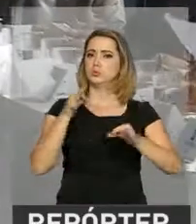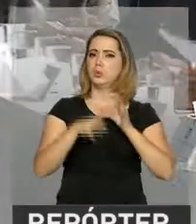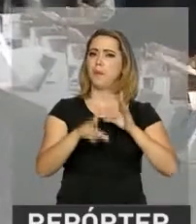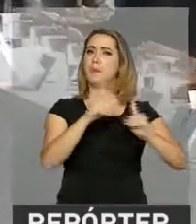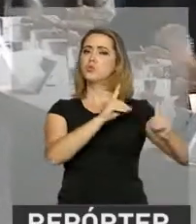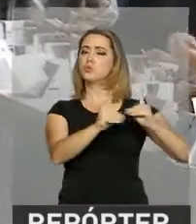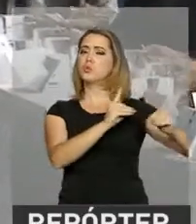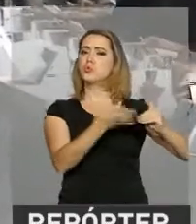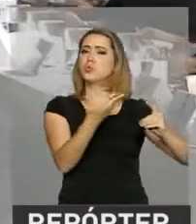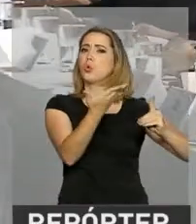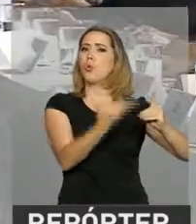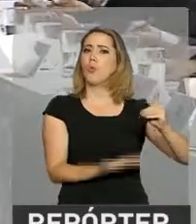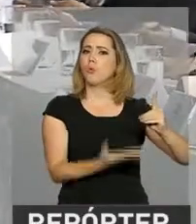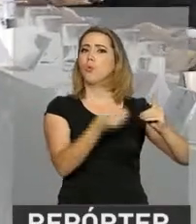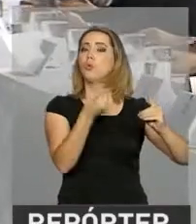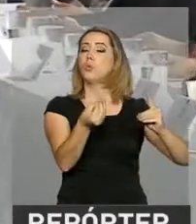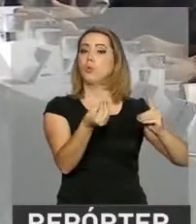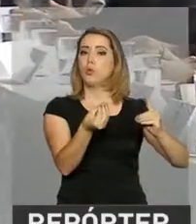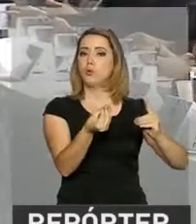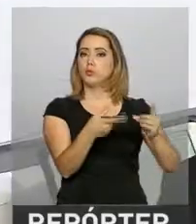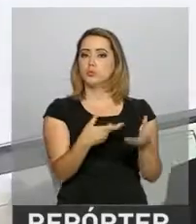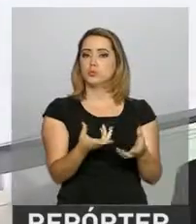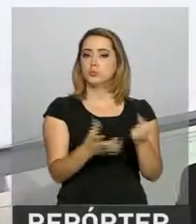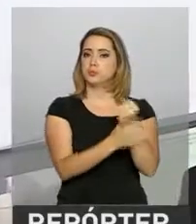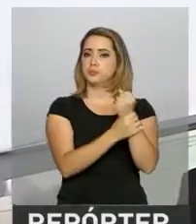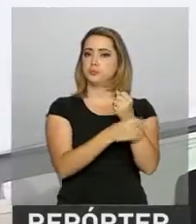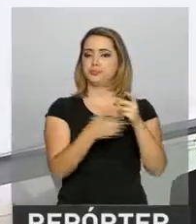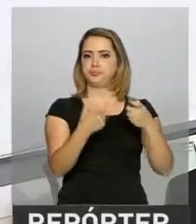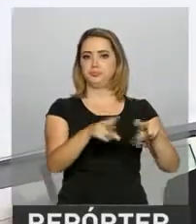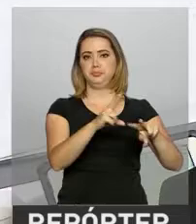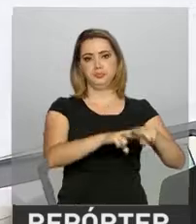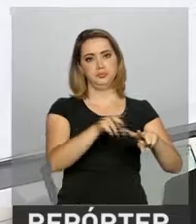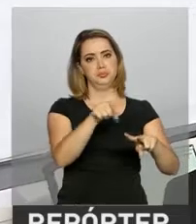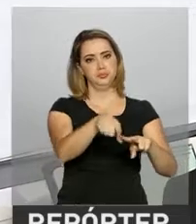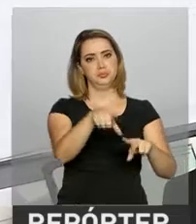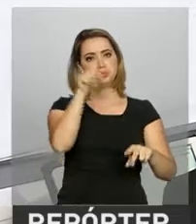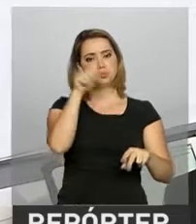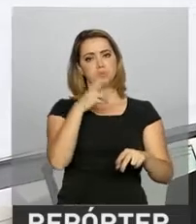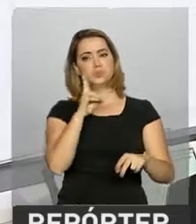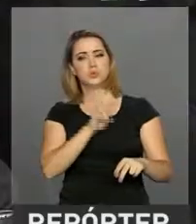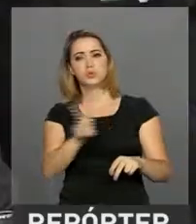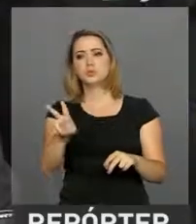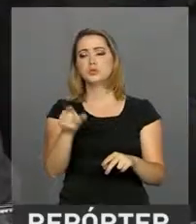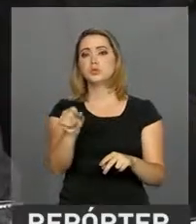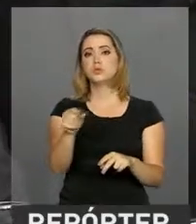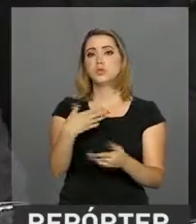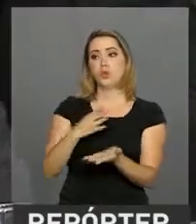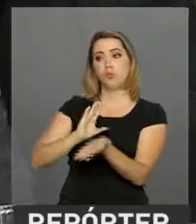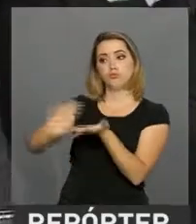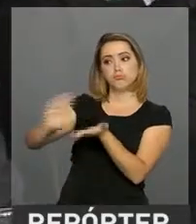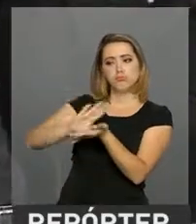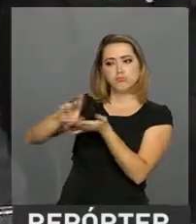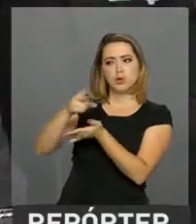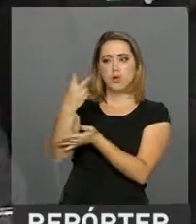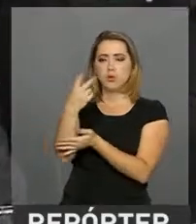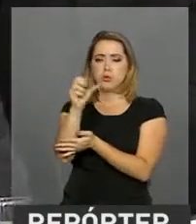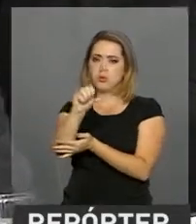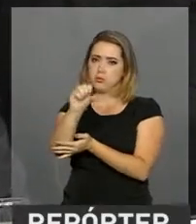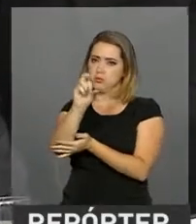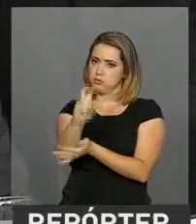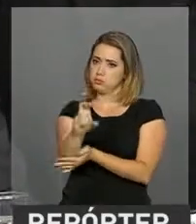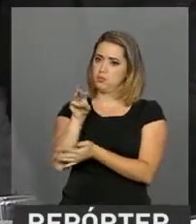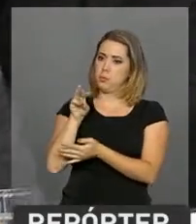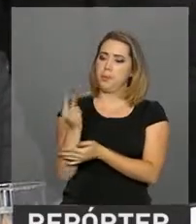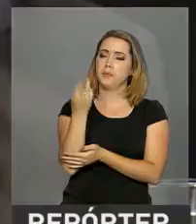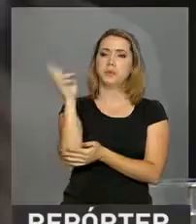discutir ações de garantia a segurança nos presídios ficou decidido repasse imediato de 295 milhões de